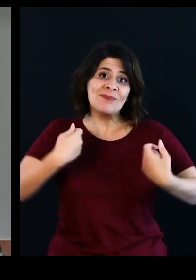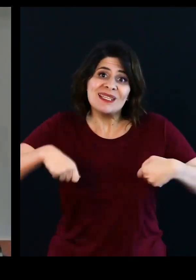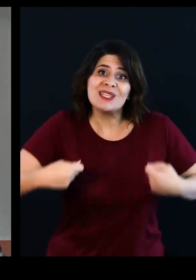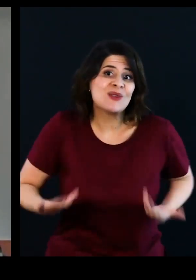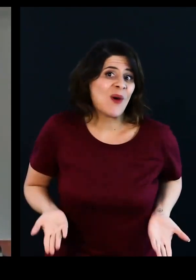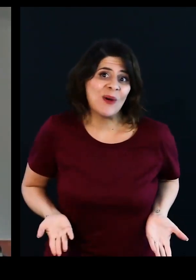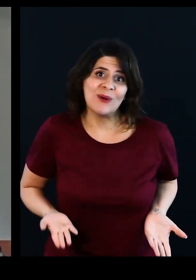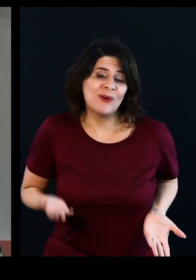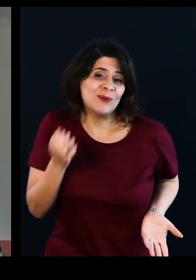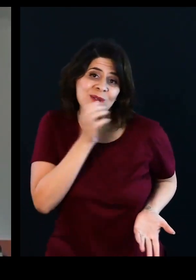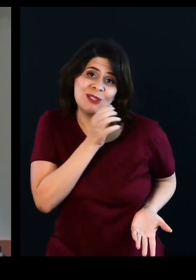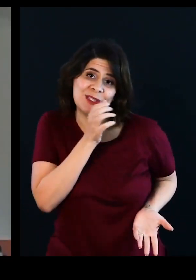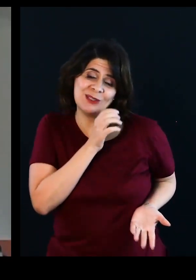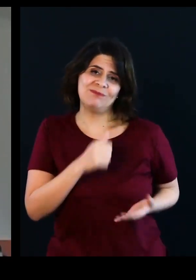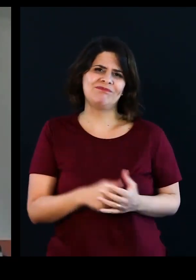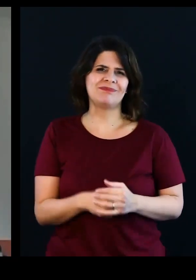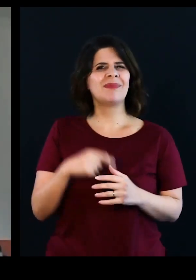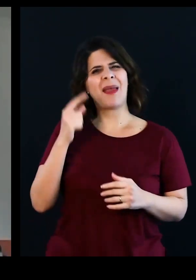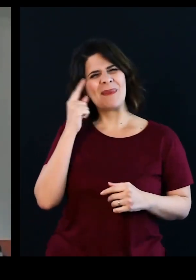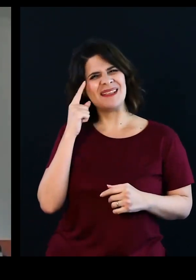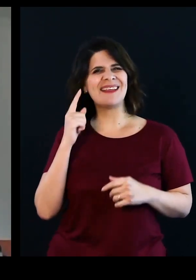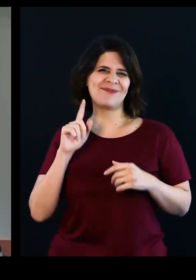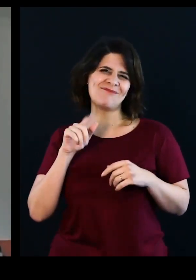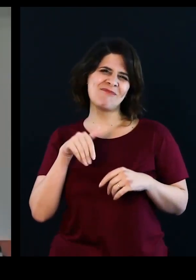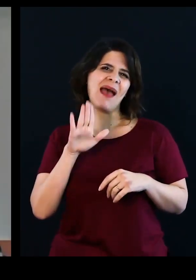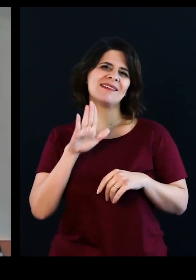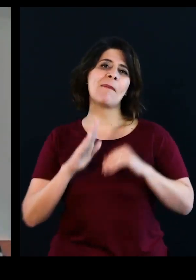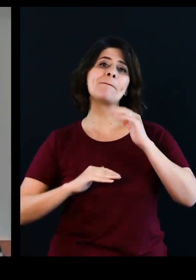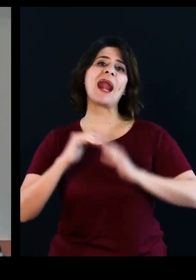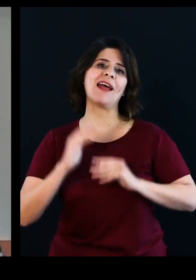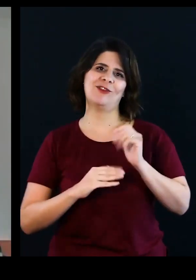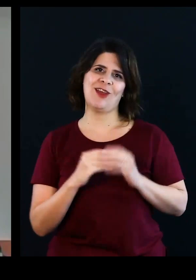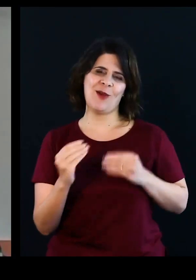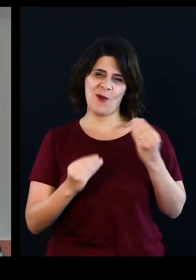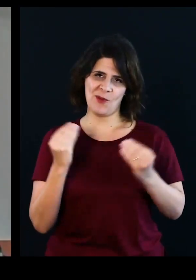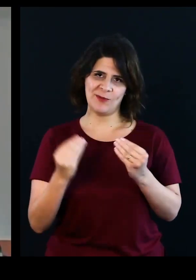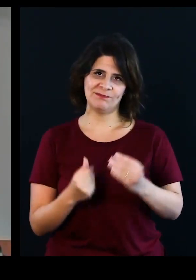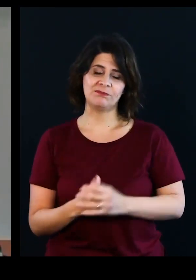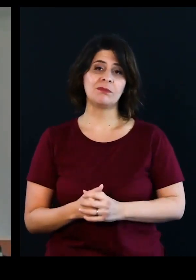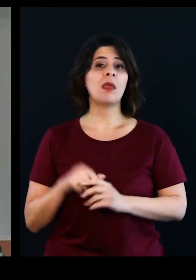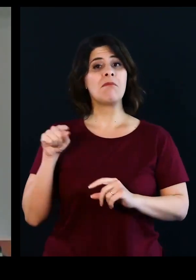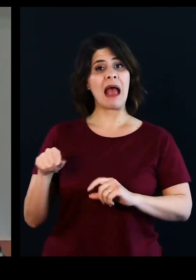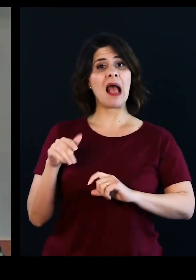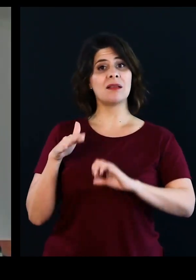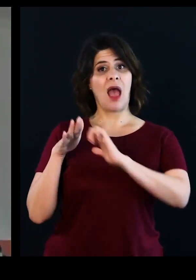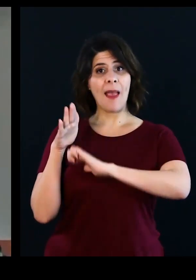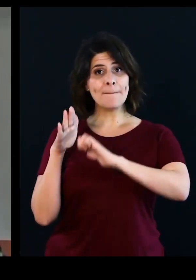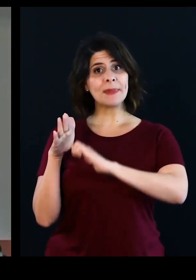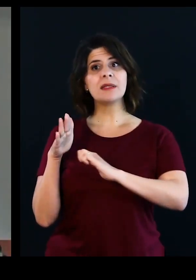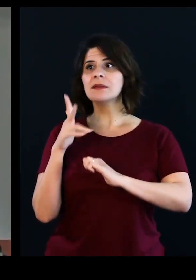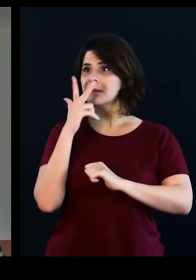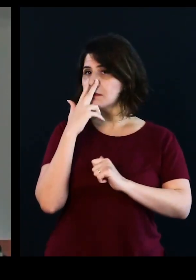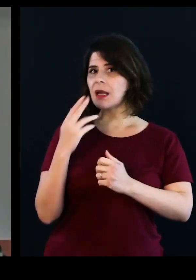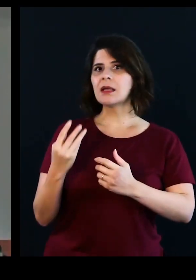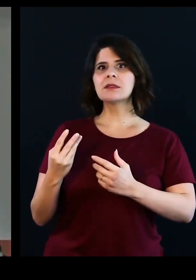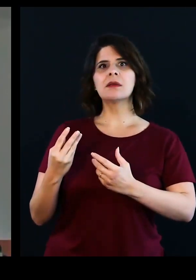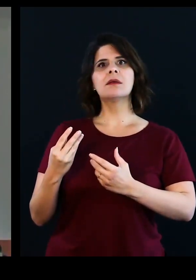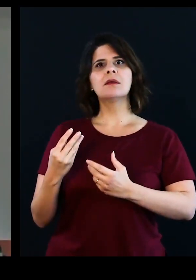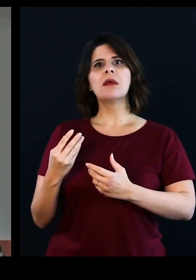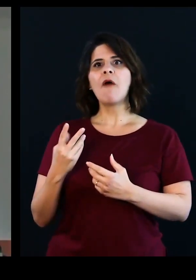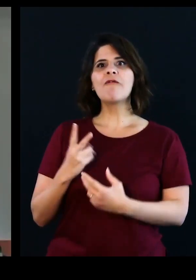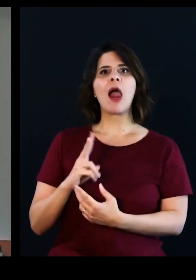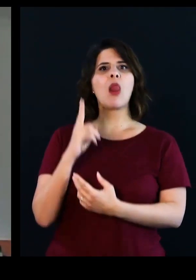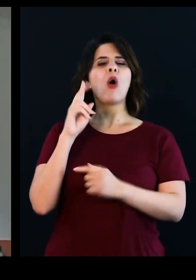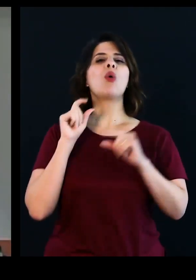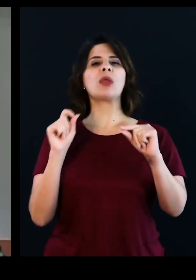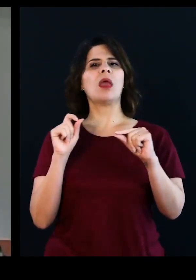ponto de vista mais pragmático da operação da companhia, mas que trouxe esse valor de que é possível você confiar e